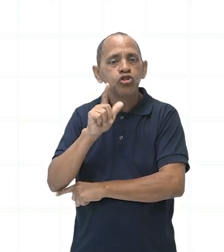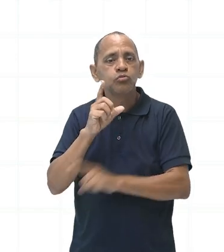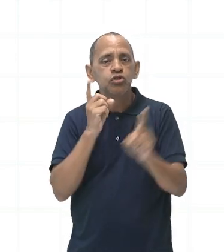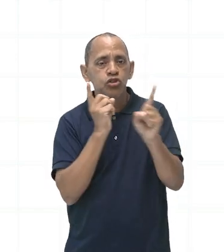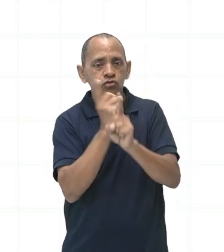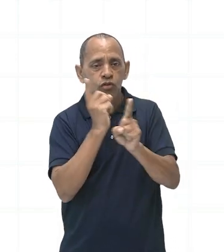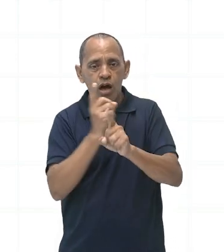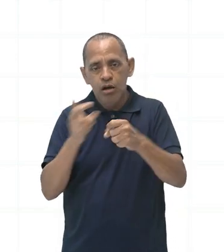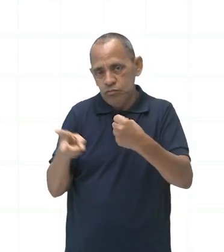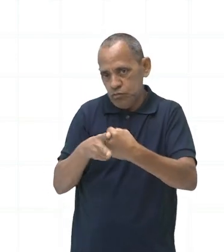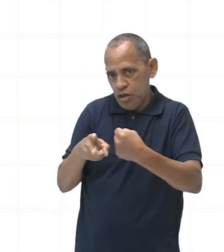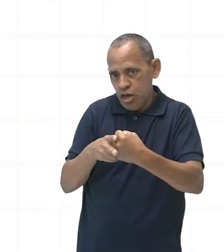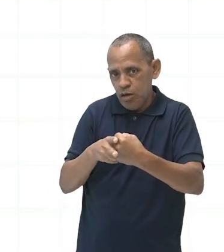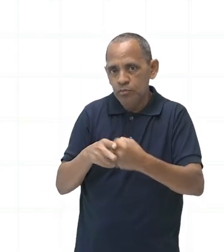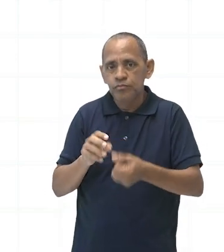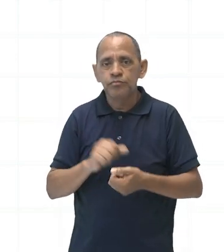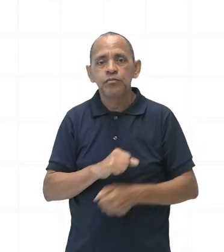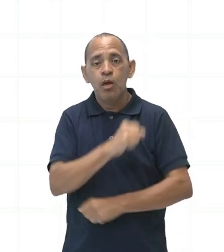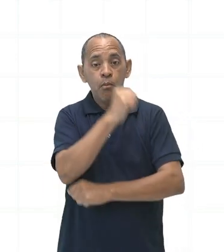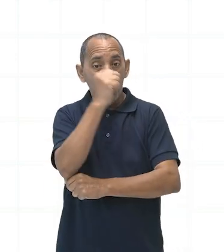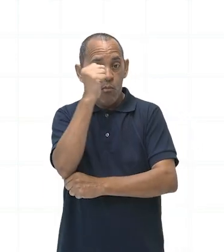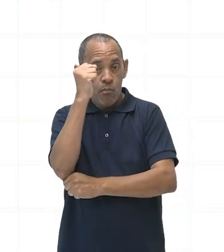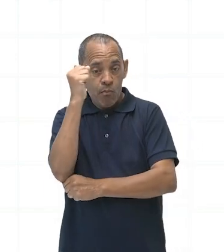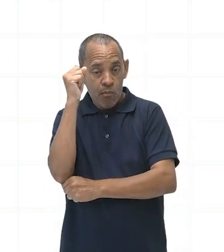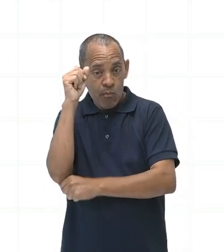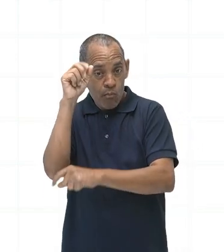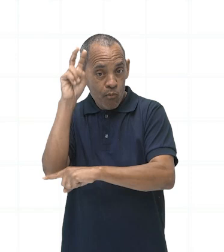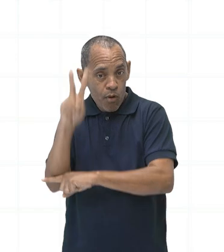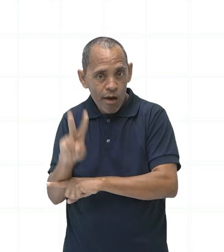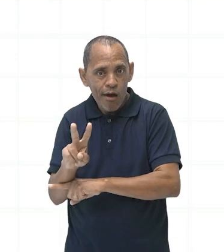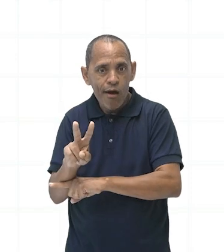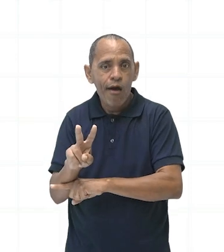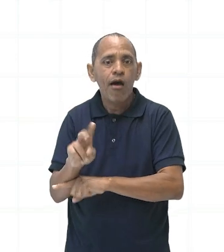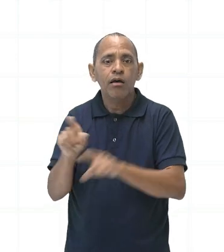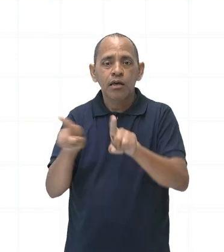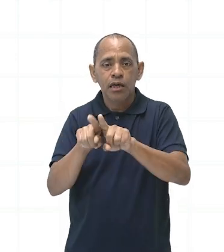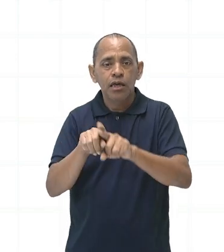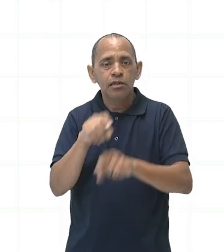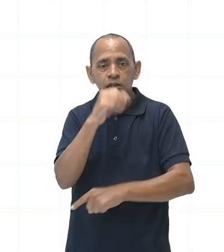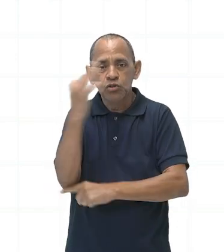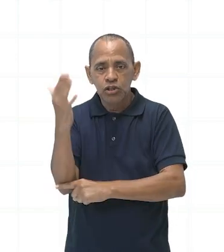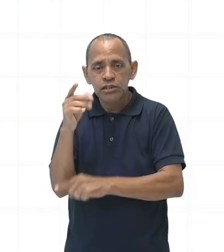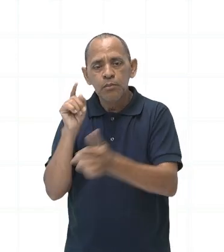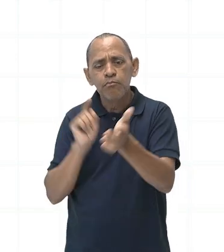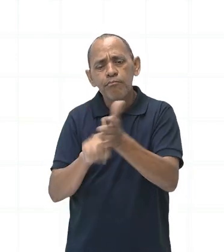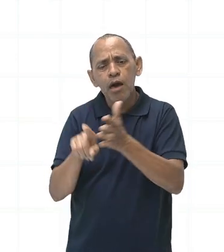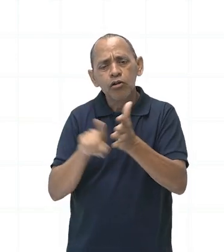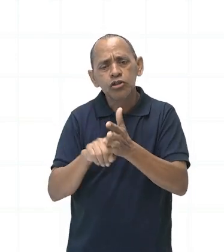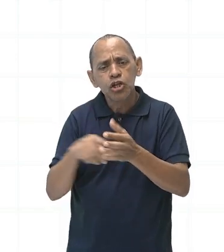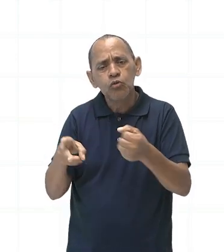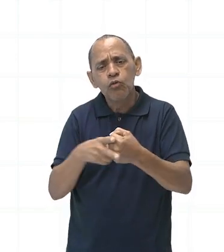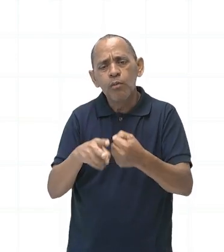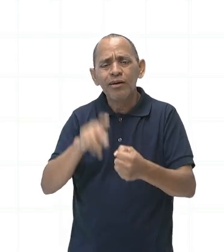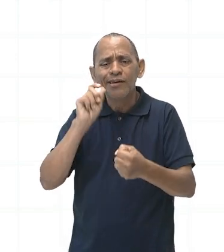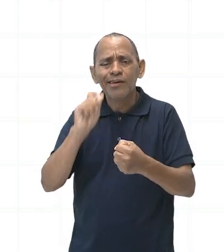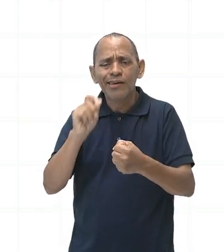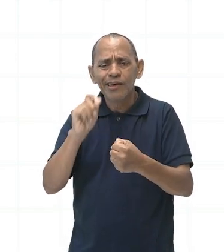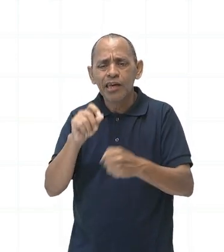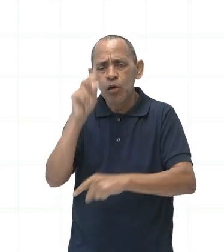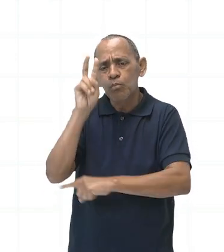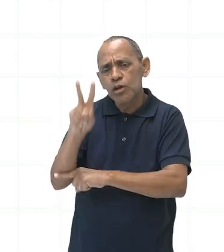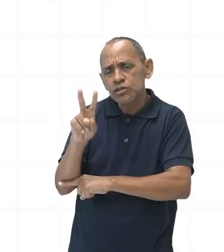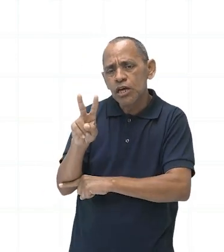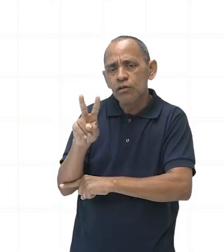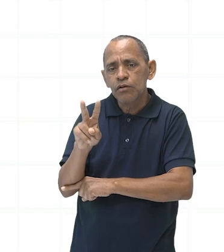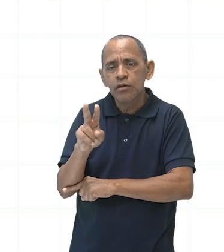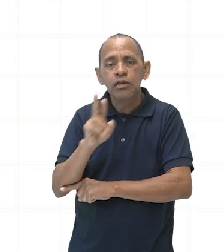Preservamos a natureza. Analisando o verbo, questionando o verbo. Quem preserva?